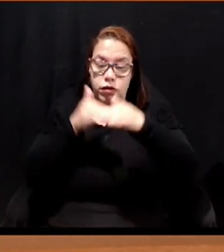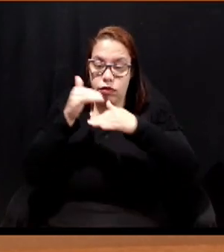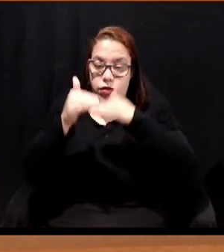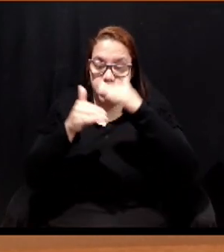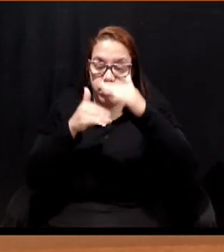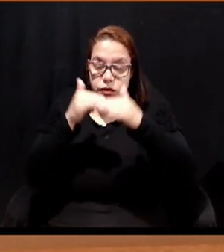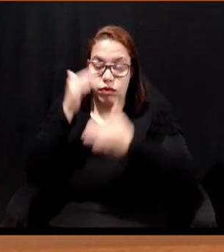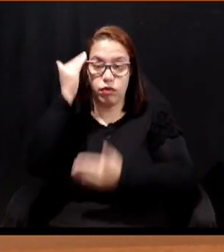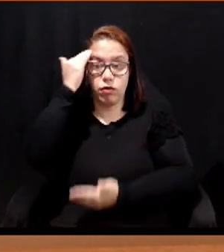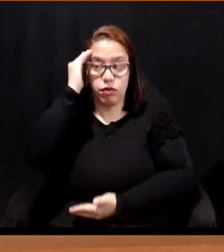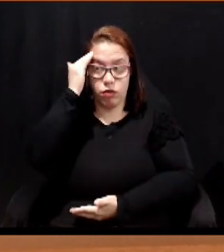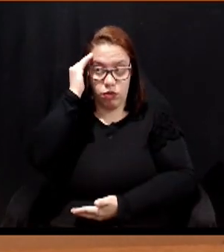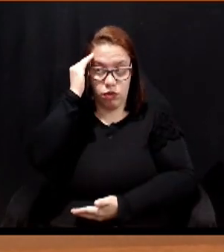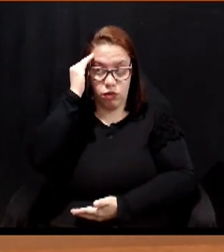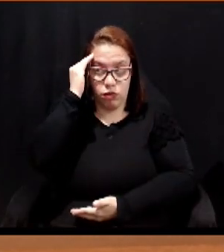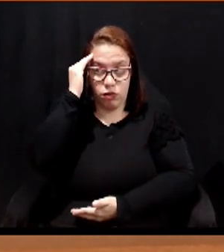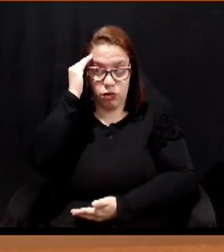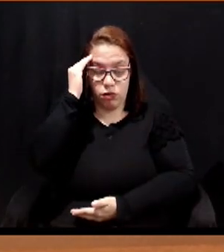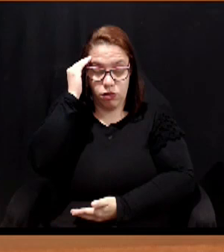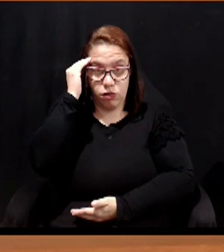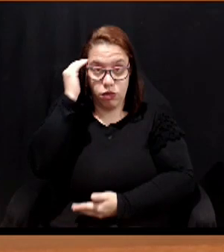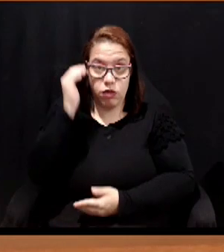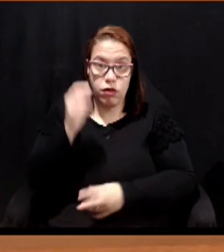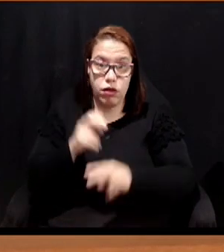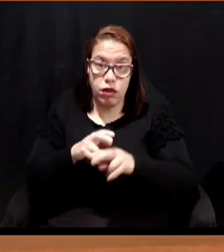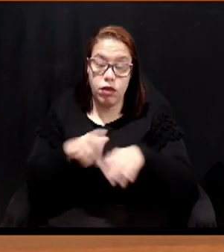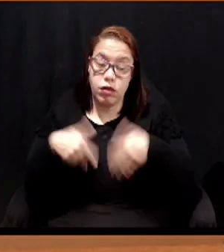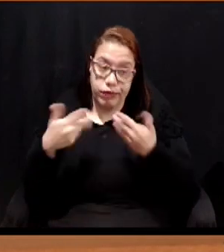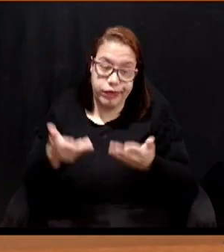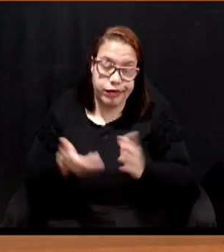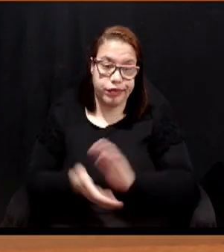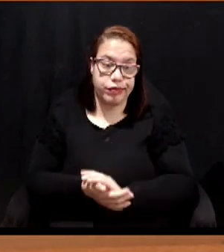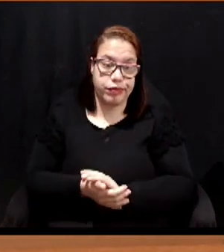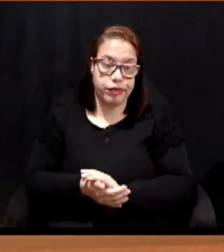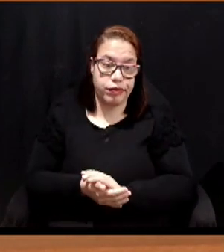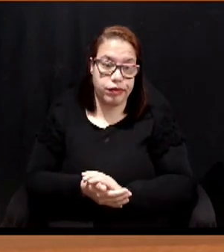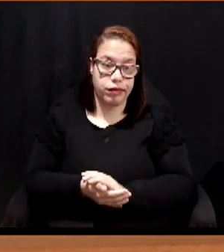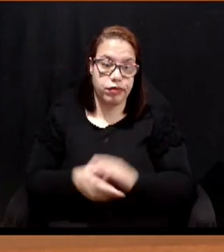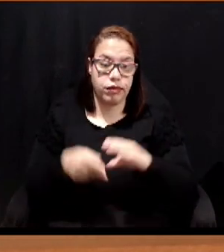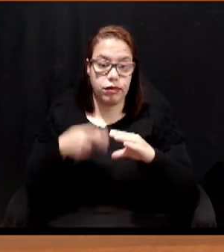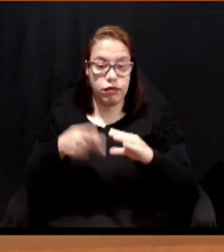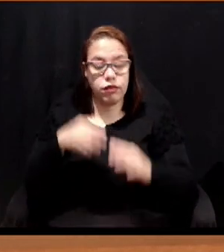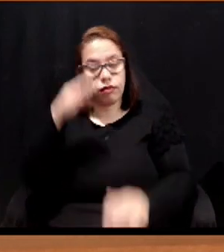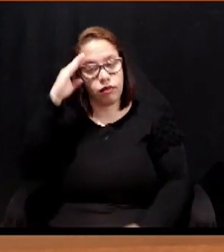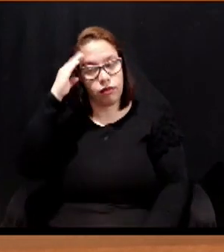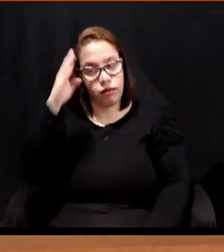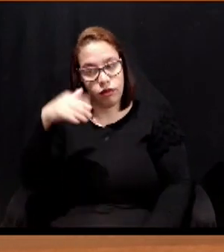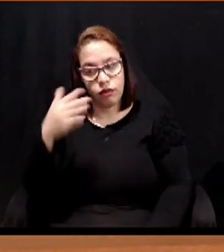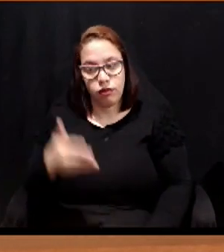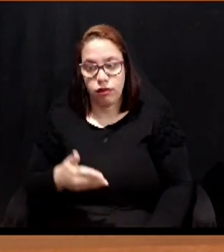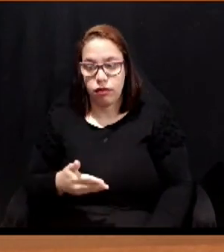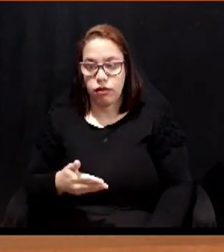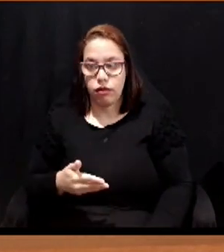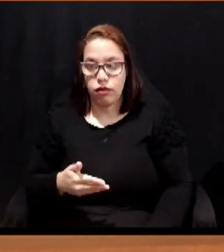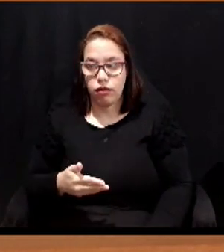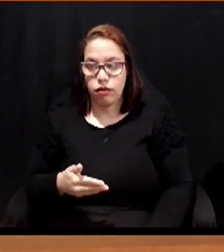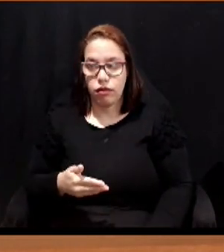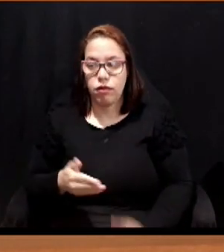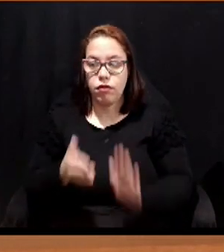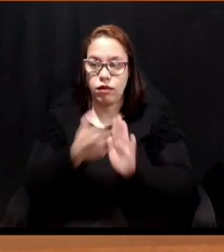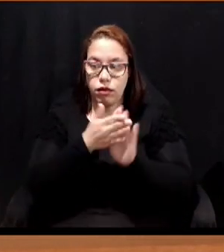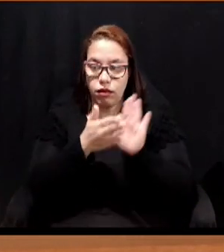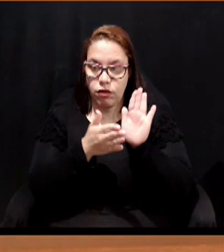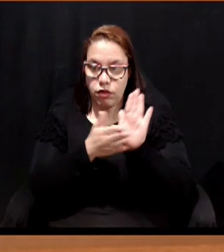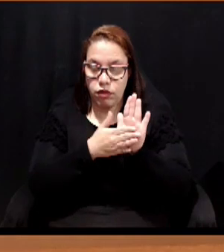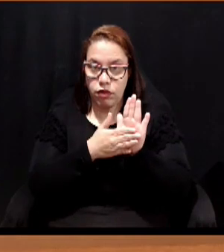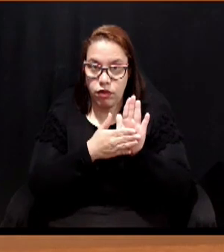entendimento. E, dessa forma, a Câmara se sente lisonjeada com essa proposta de